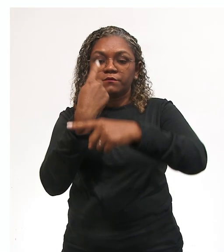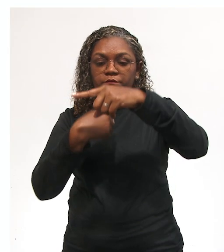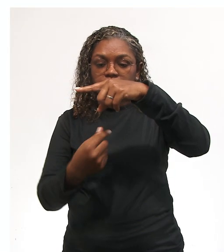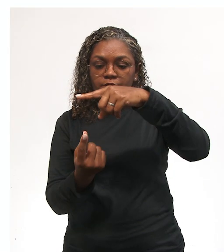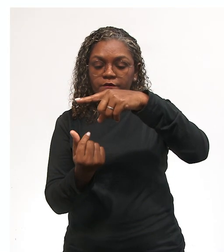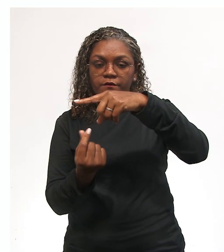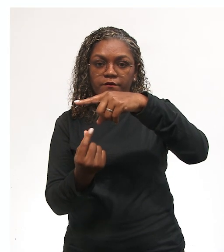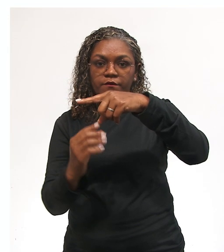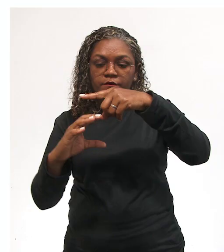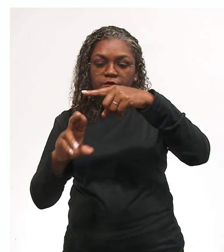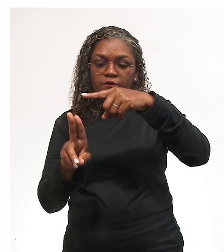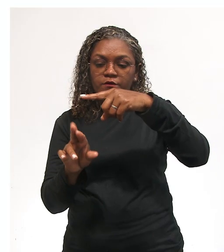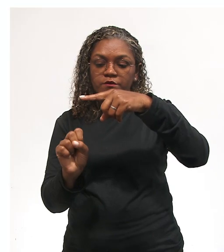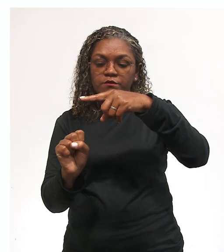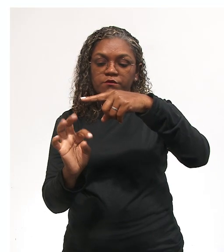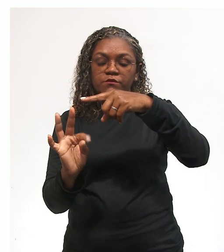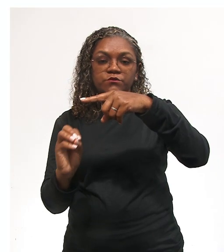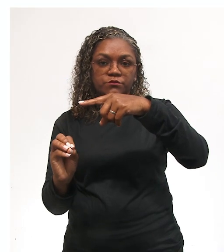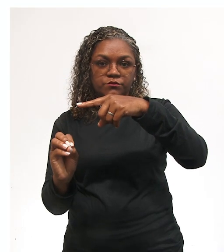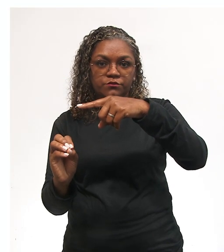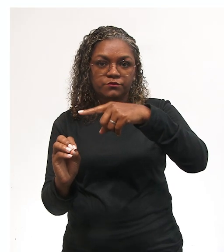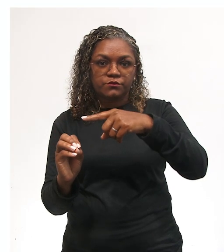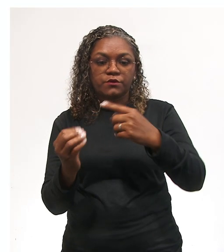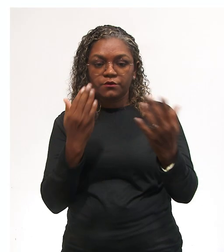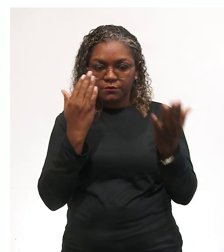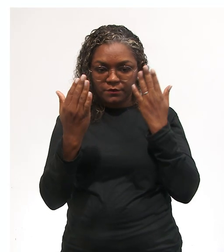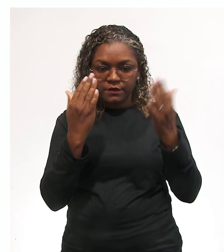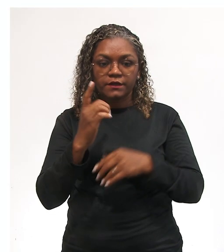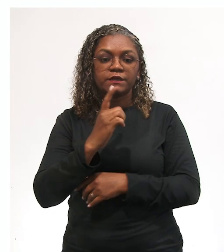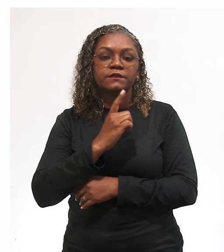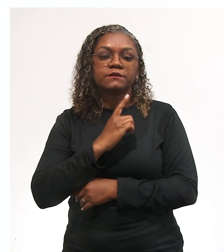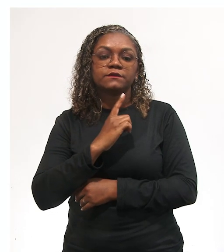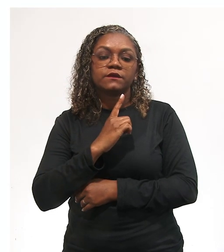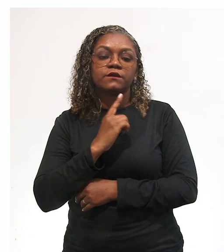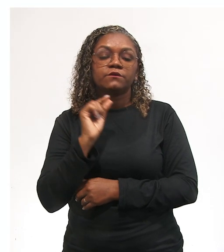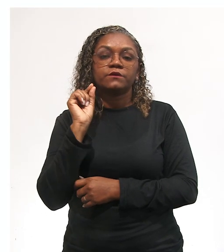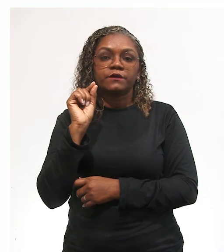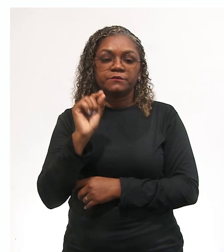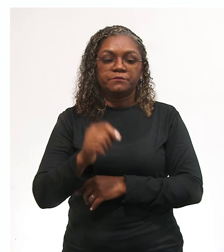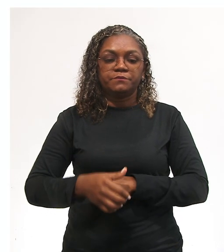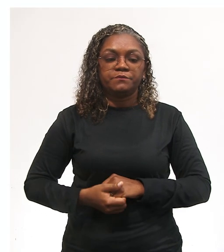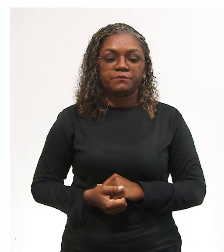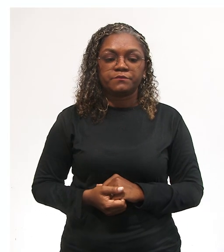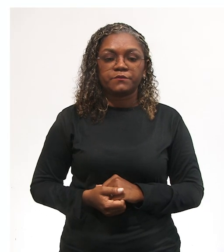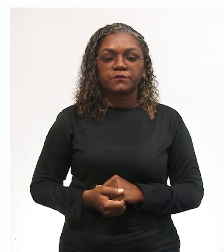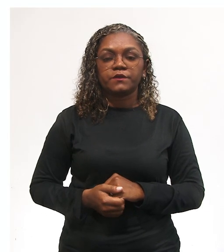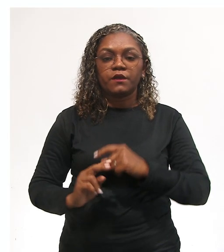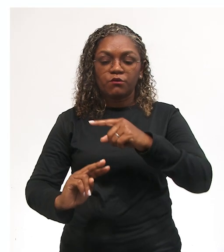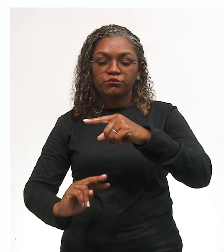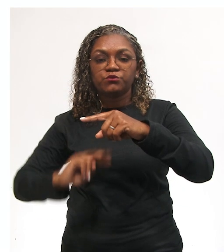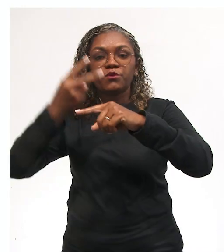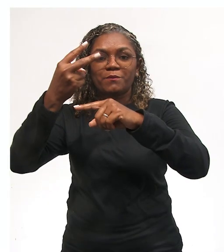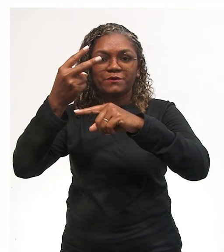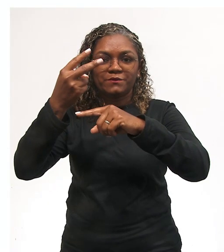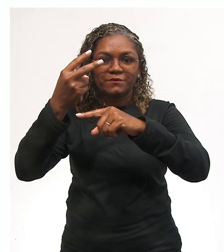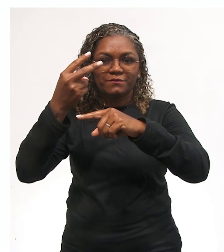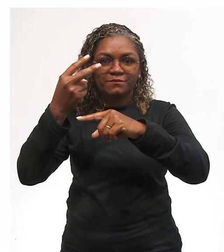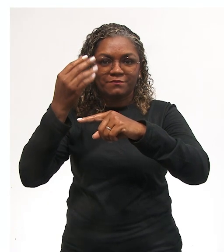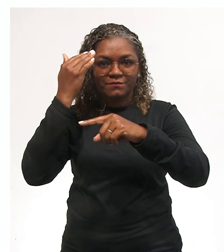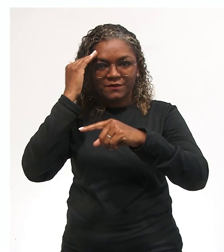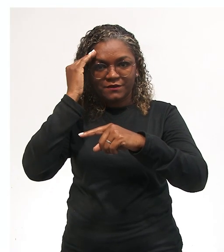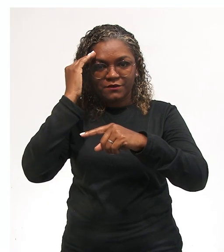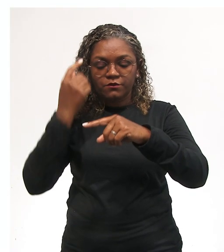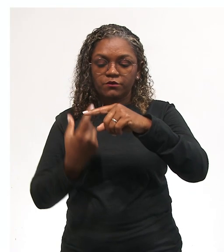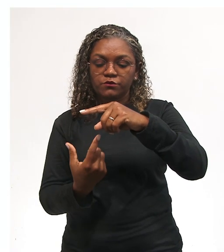e o meu produto custa R$50, a gente vai ter aí uma razão de lucro sendo o dobro. O meu lucro está sendo